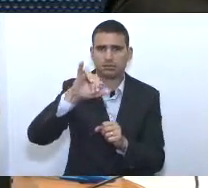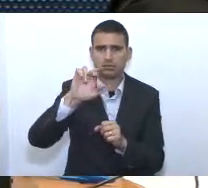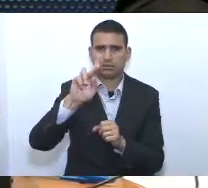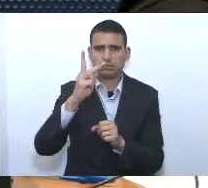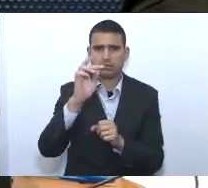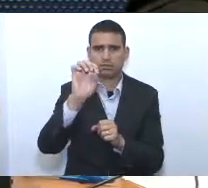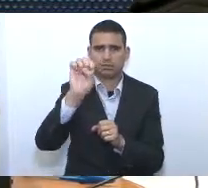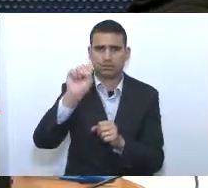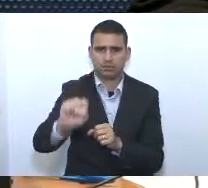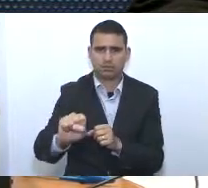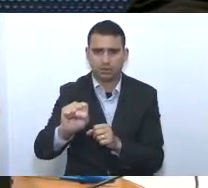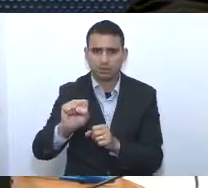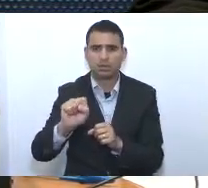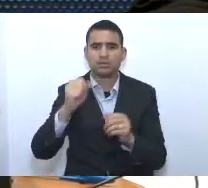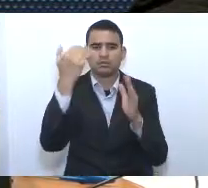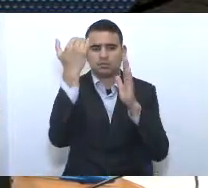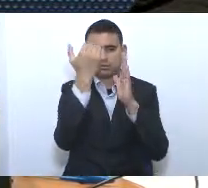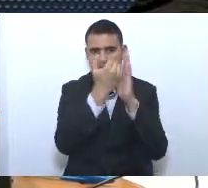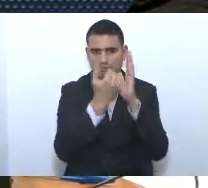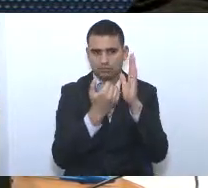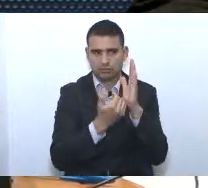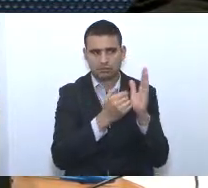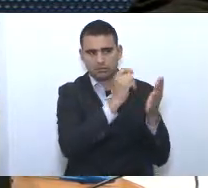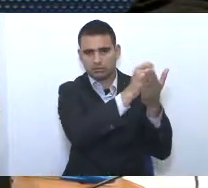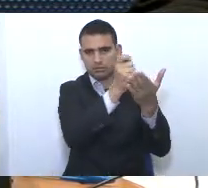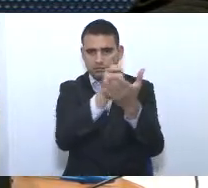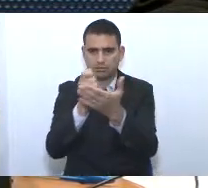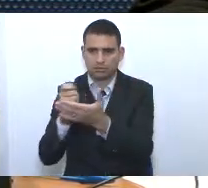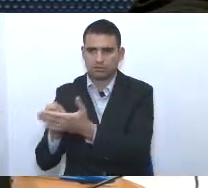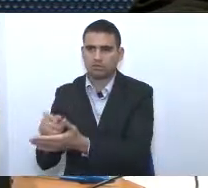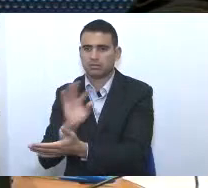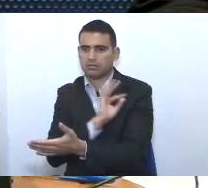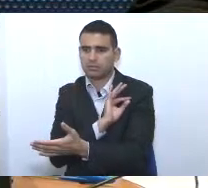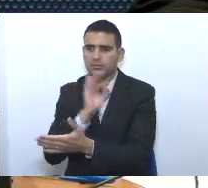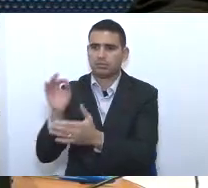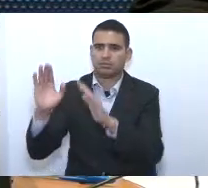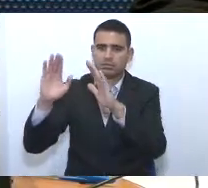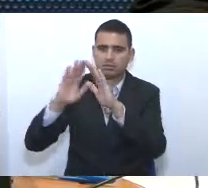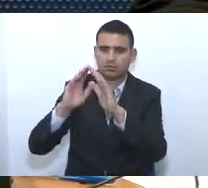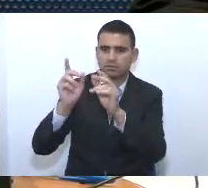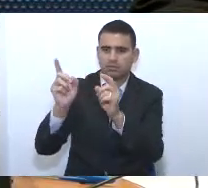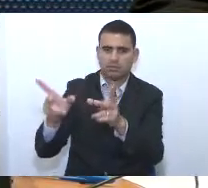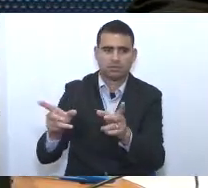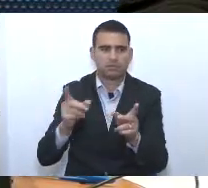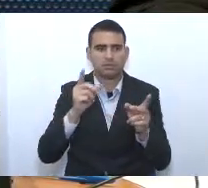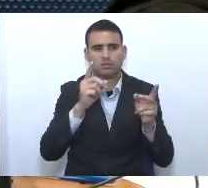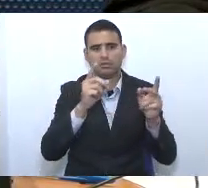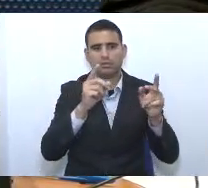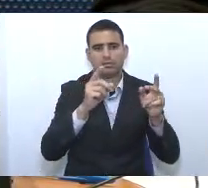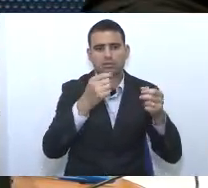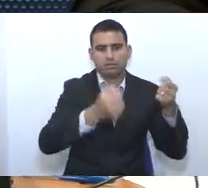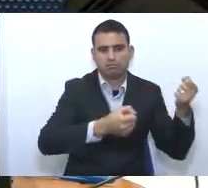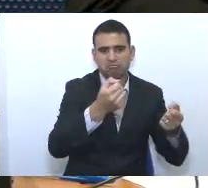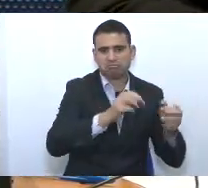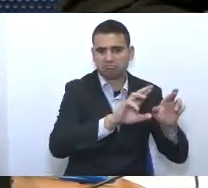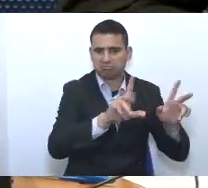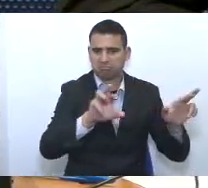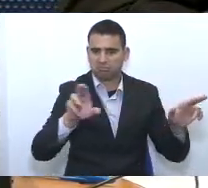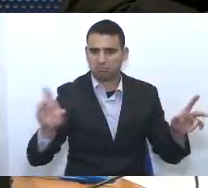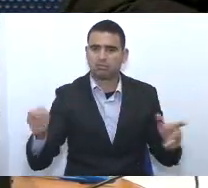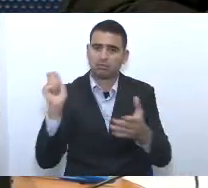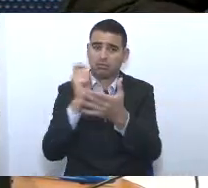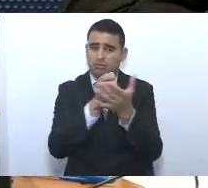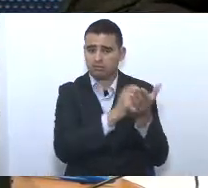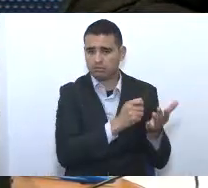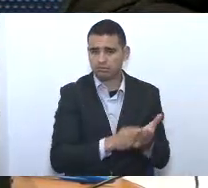impressão e execuções fiscais. Desta forma, nós ressaltamos o expressivo aumento que nós tivemos nos